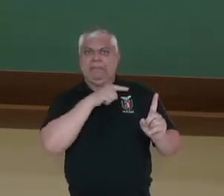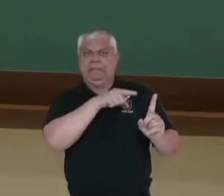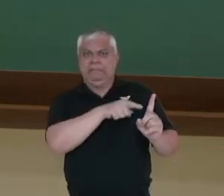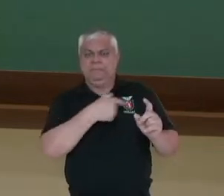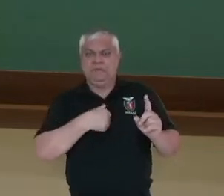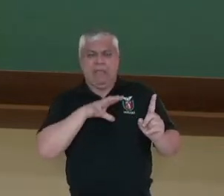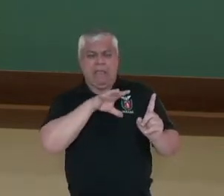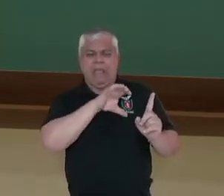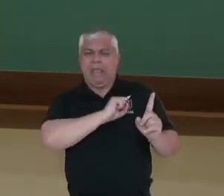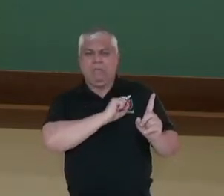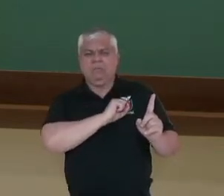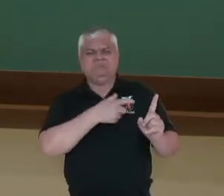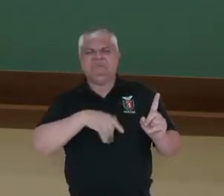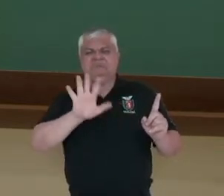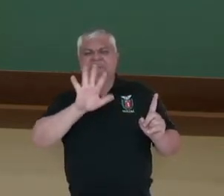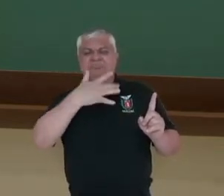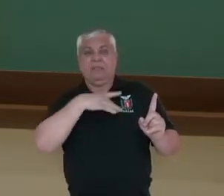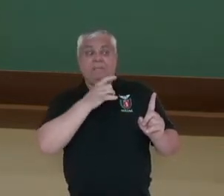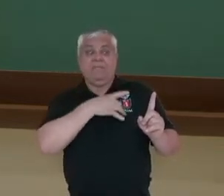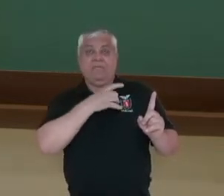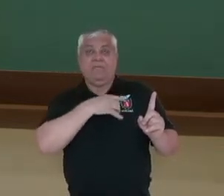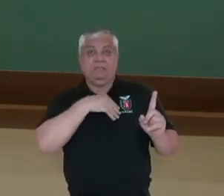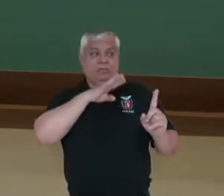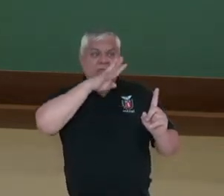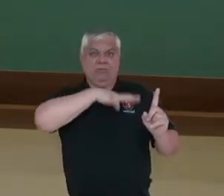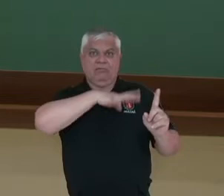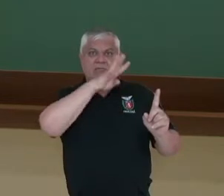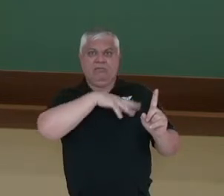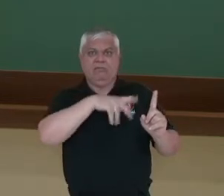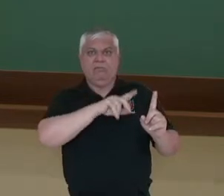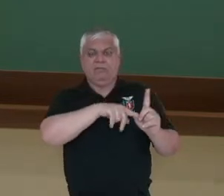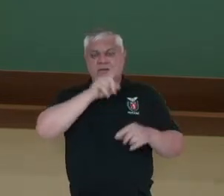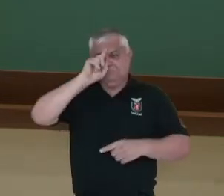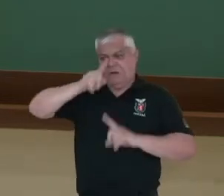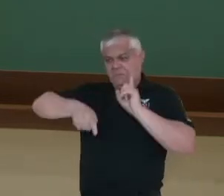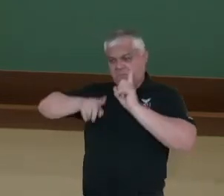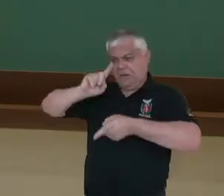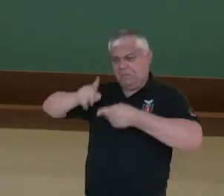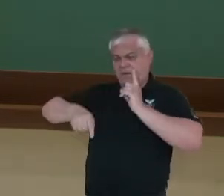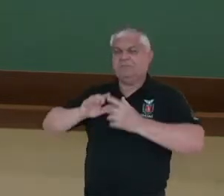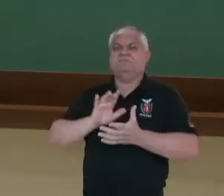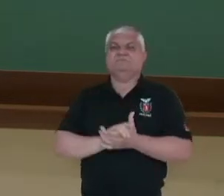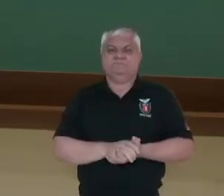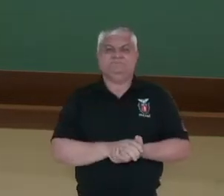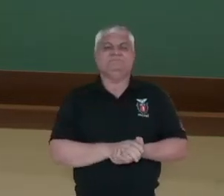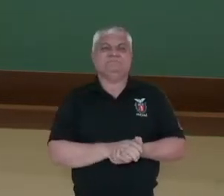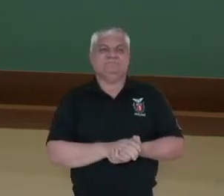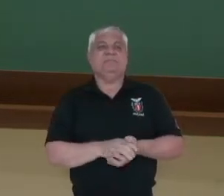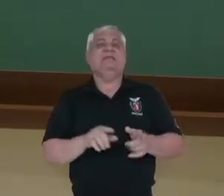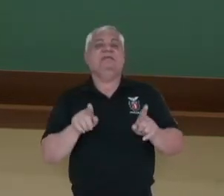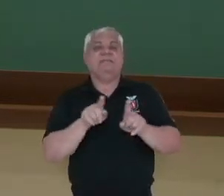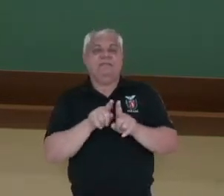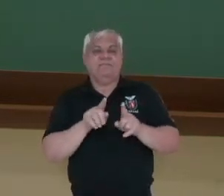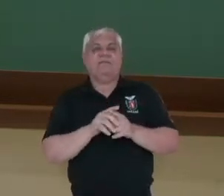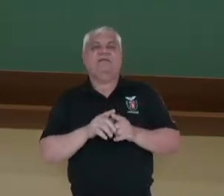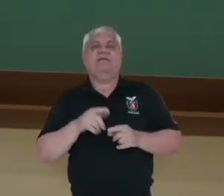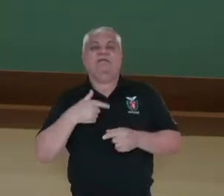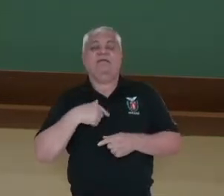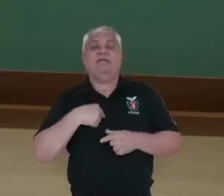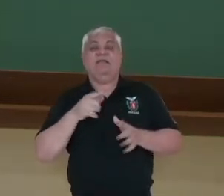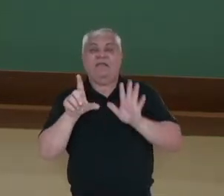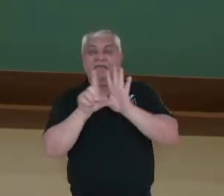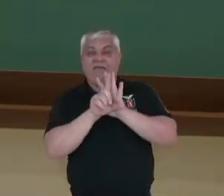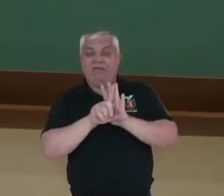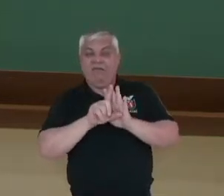se utilizam sim do medo, da imposição por meio do medo e a transgressão da